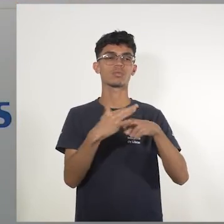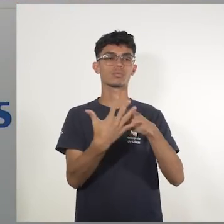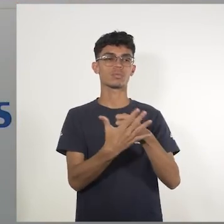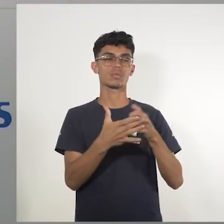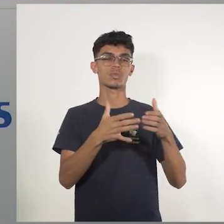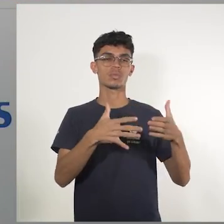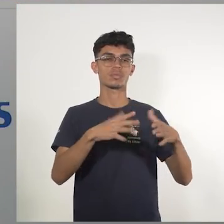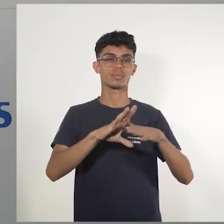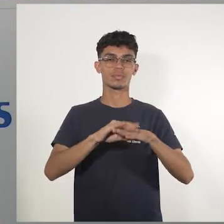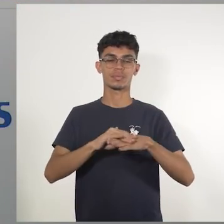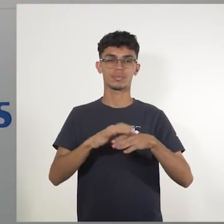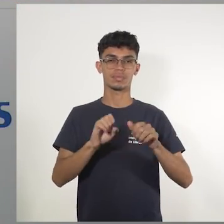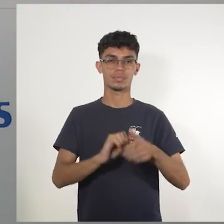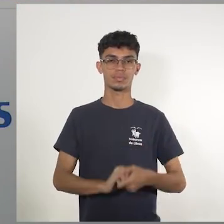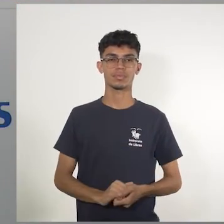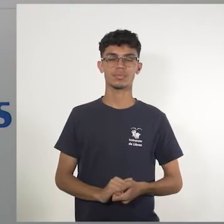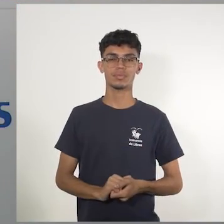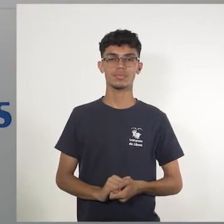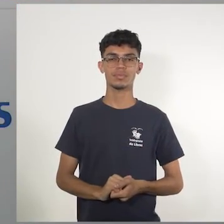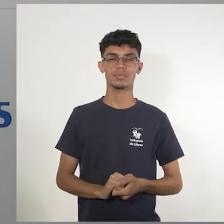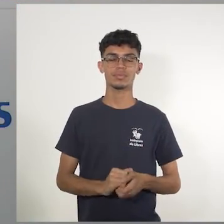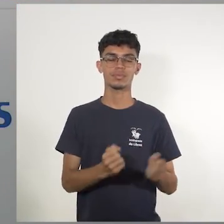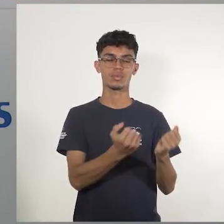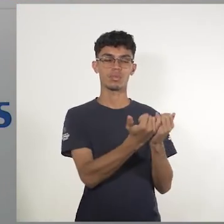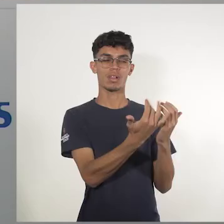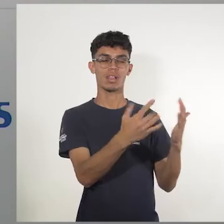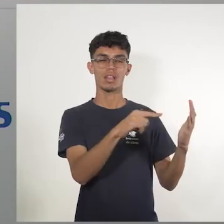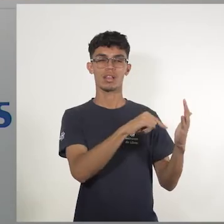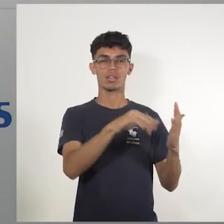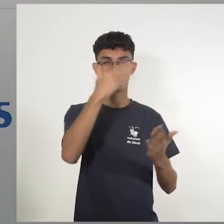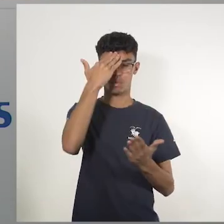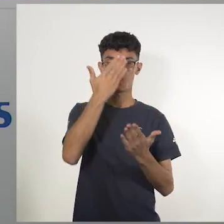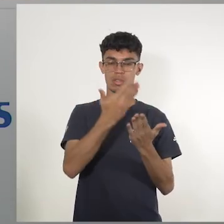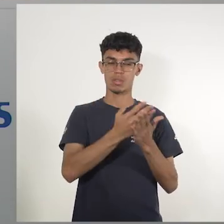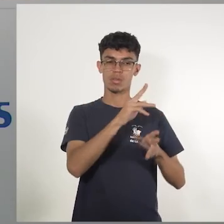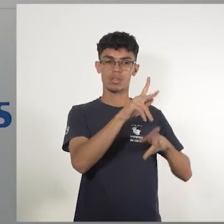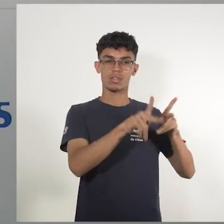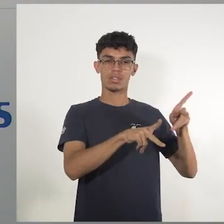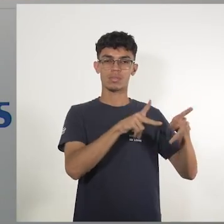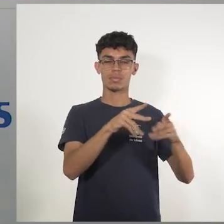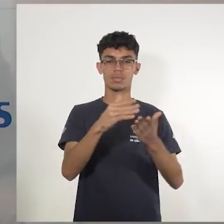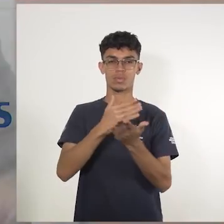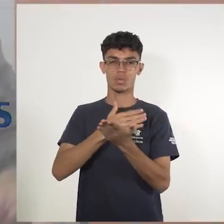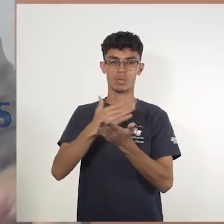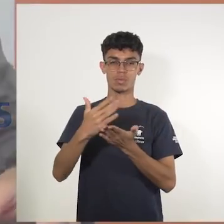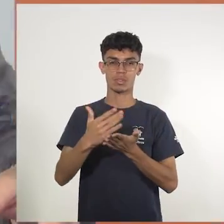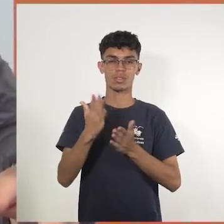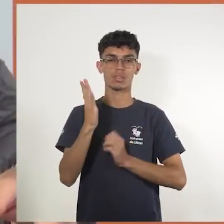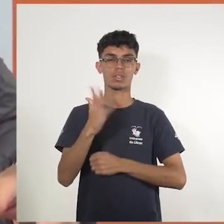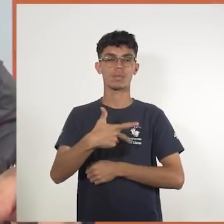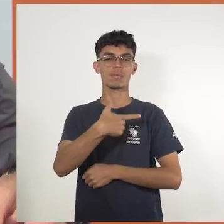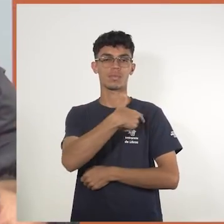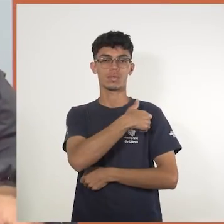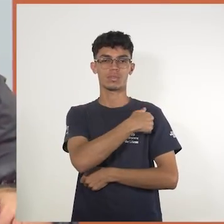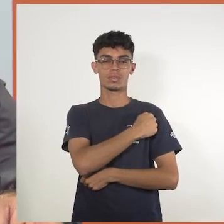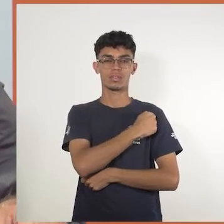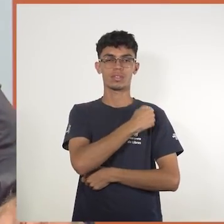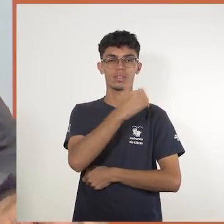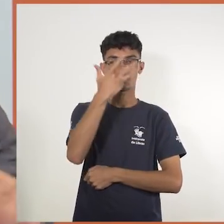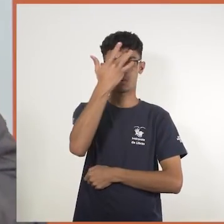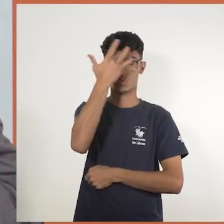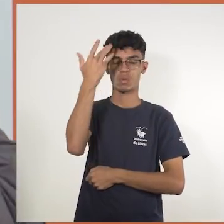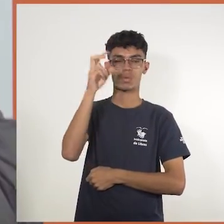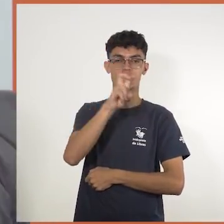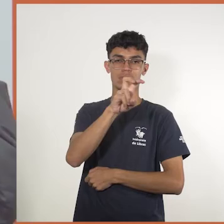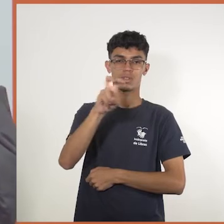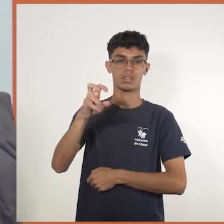Secretário, é lógico que a gente confia na população, né? Mas faça a resposta técnica. Bom, nós iniciamos a vacinação de pessoas com comorbidades entre